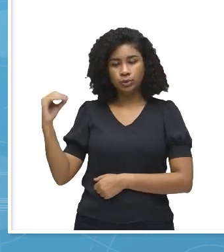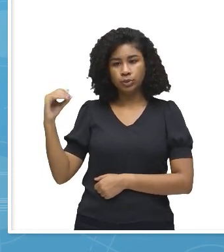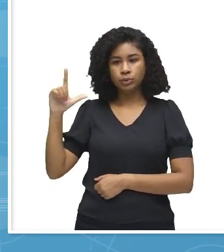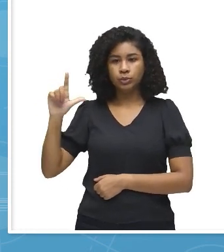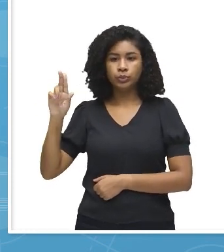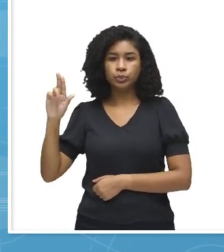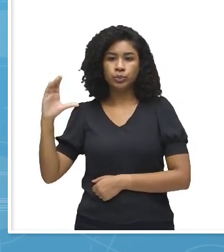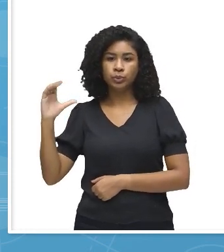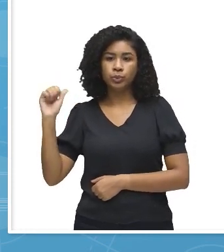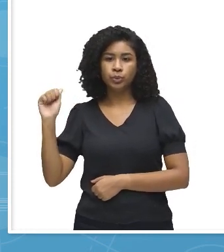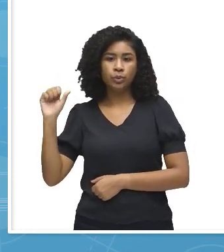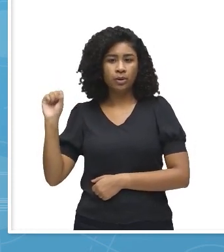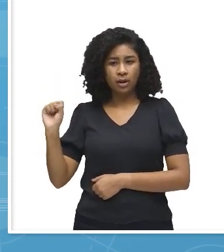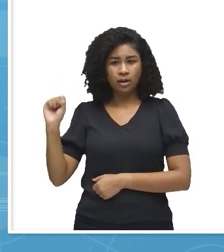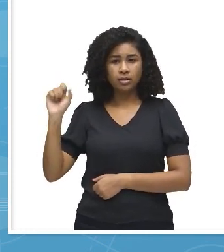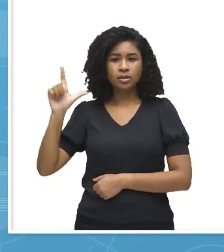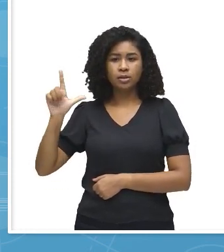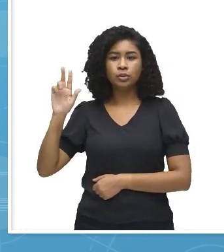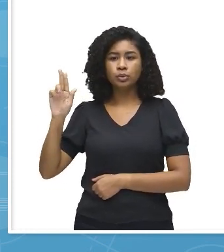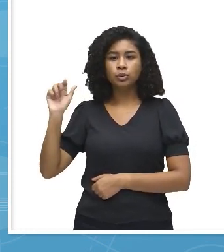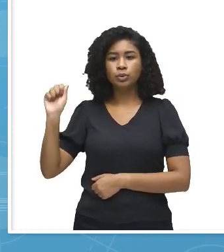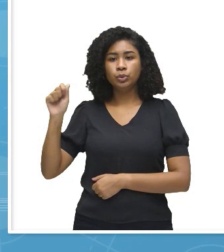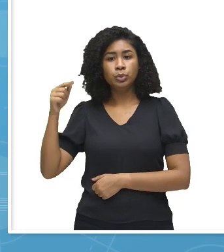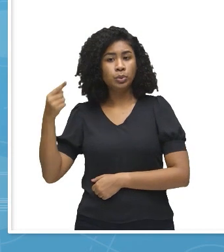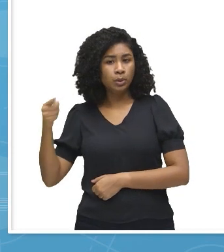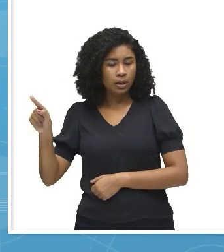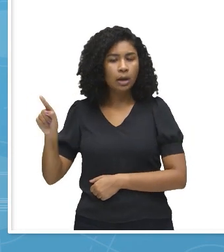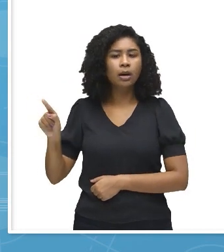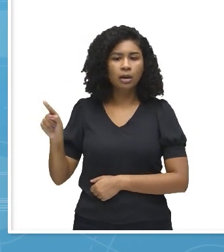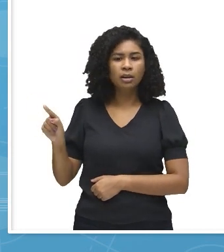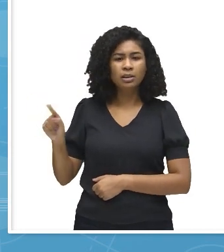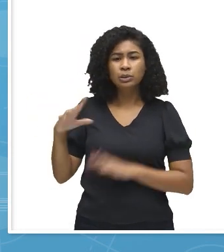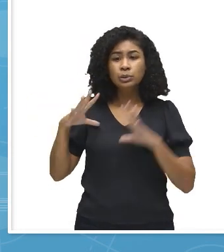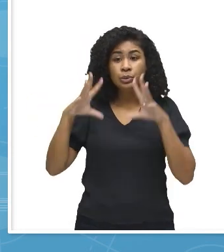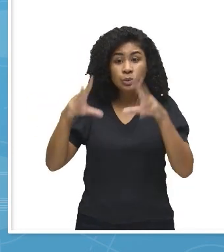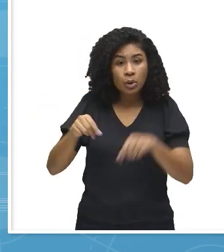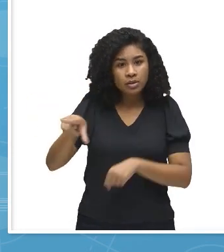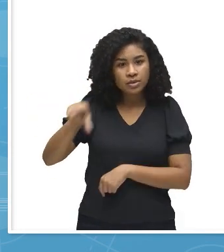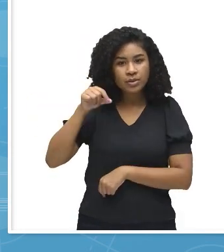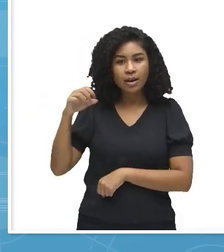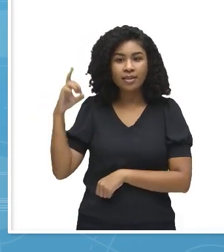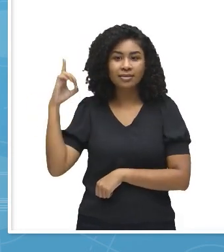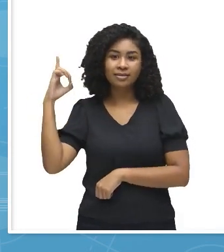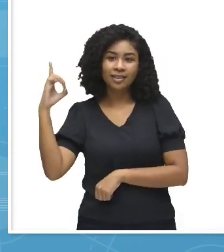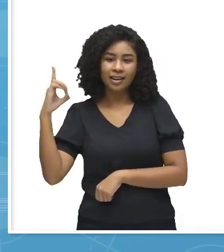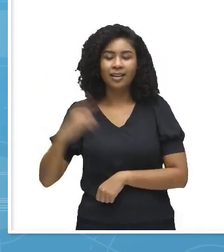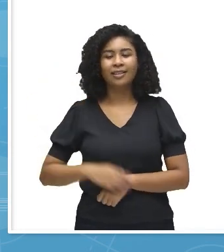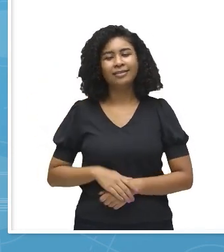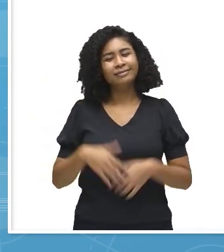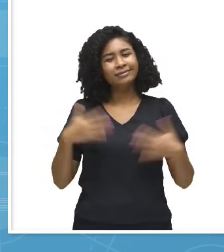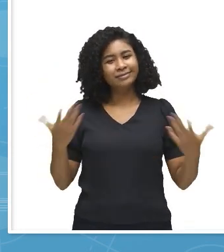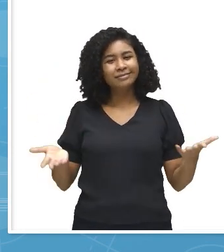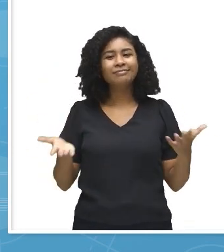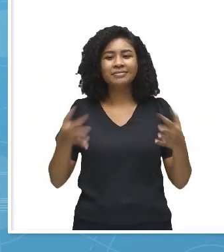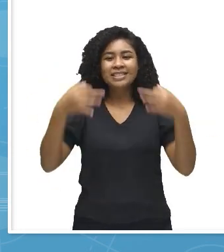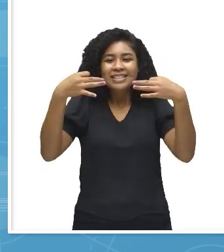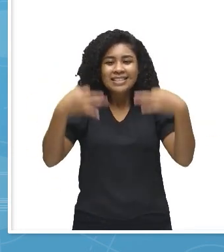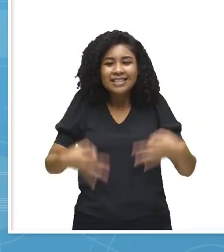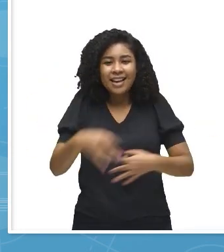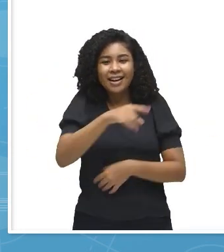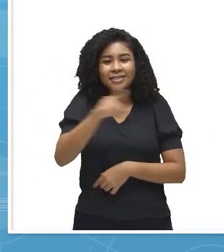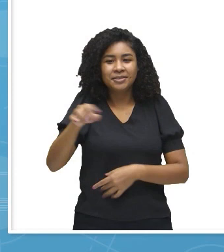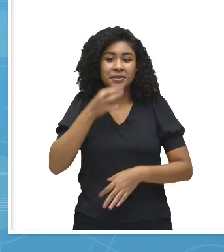Está correto aí o que os colegas estão colocando, né? Os alunos estão aí acertando a questão de número